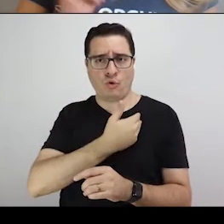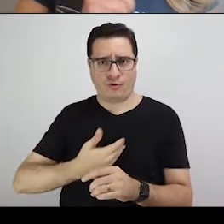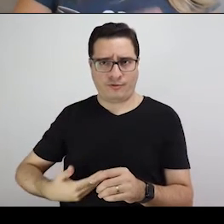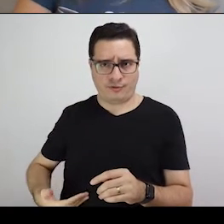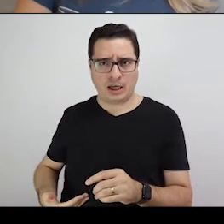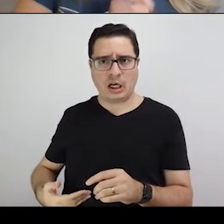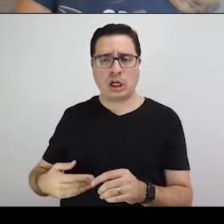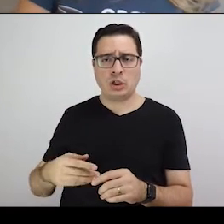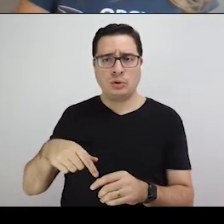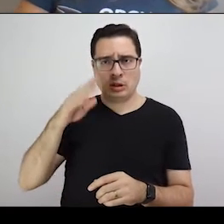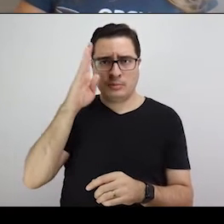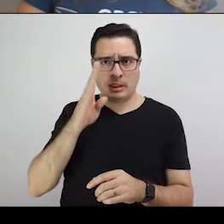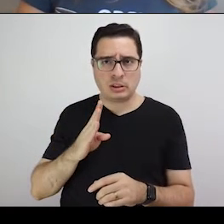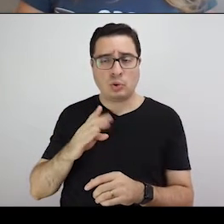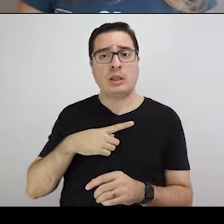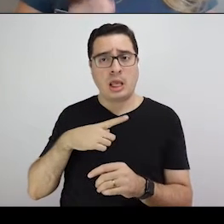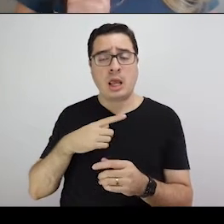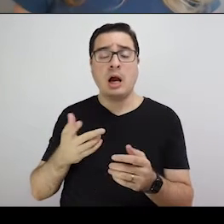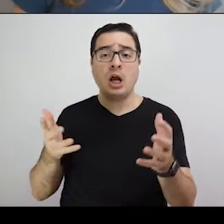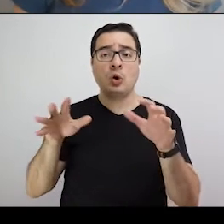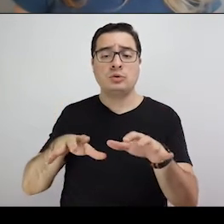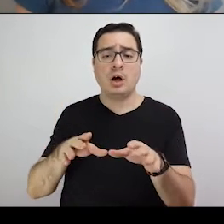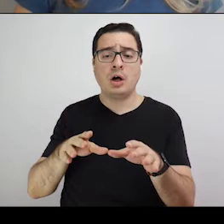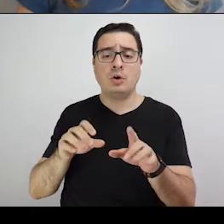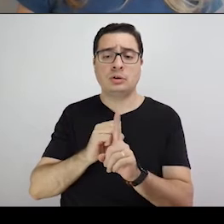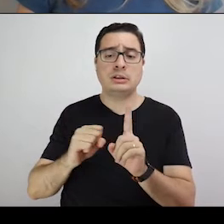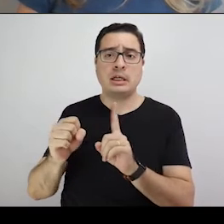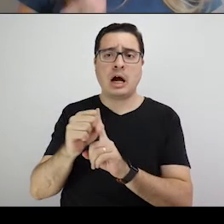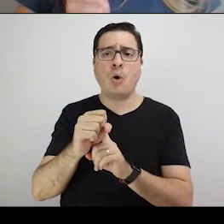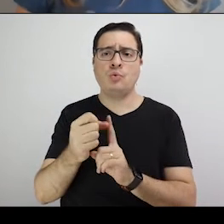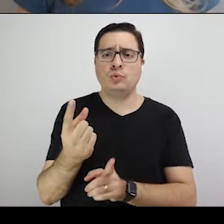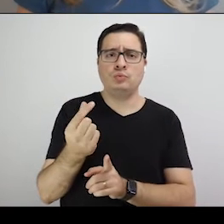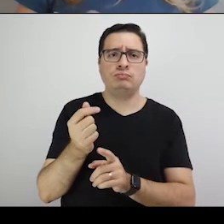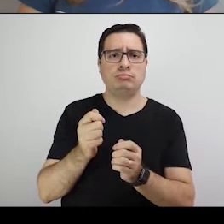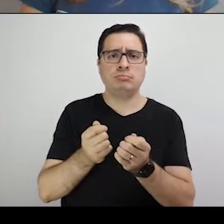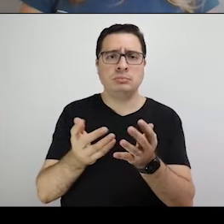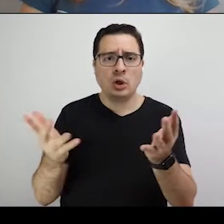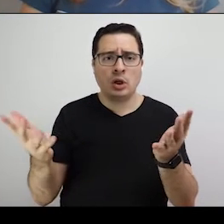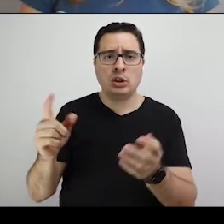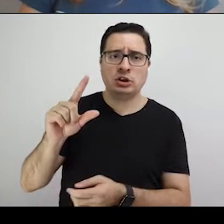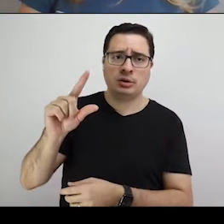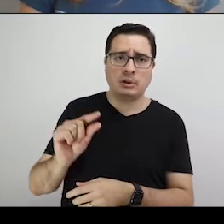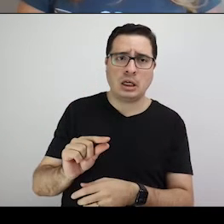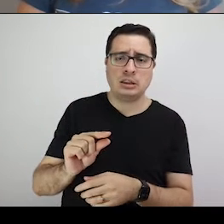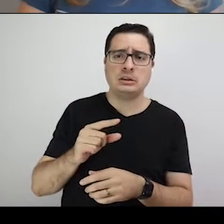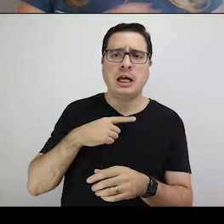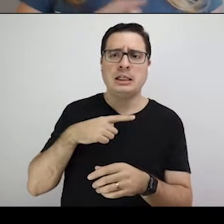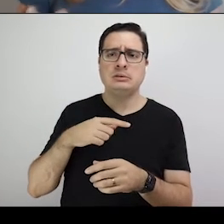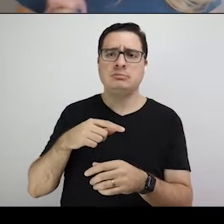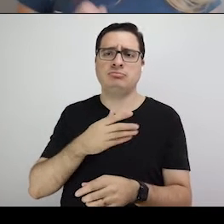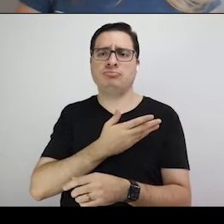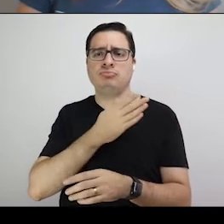é promover a inclusão social com distribuição de renda e diminuição das desigualdades.